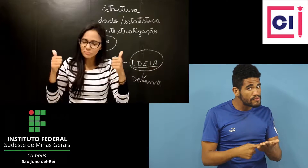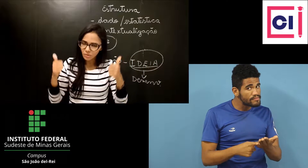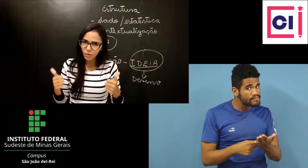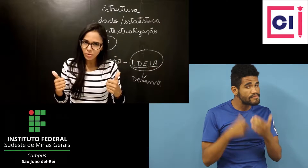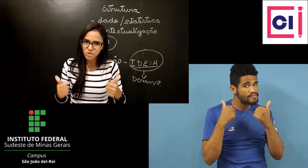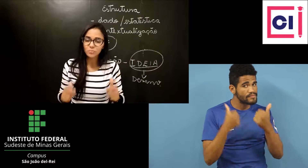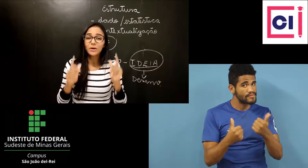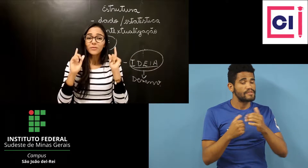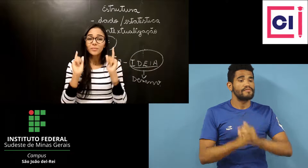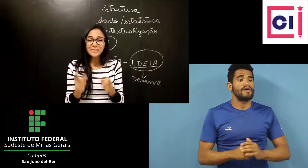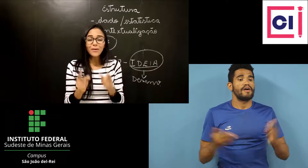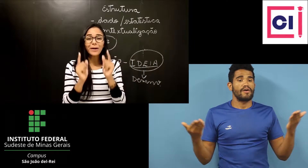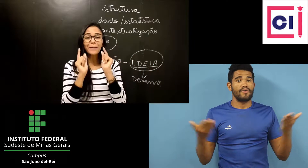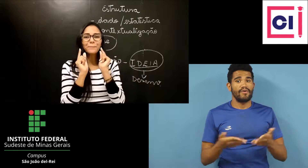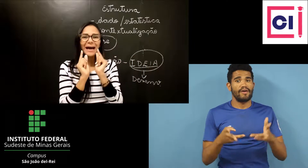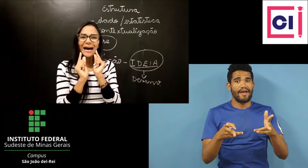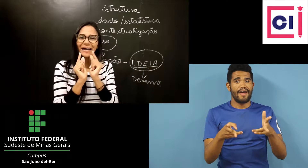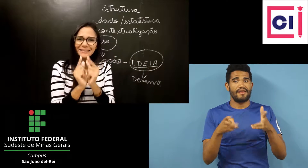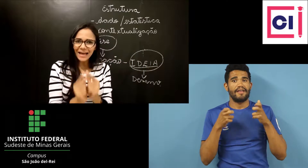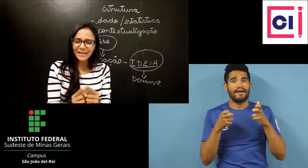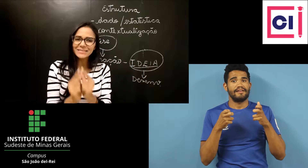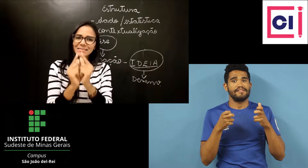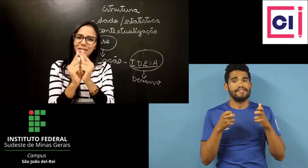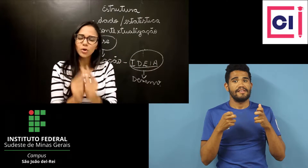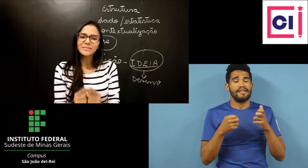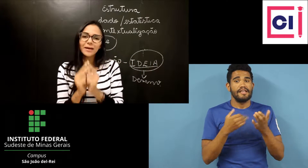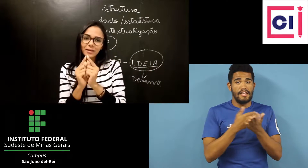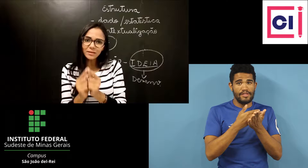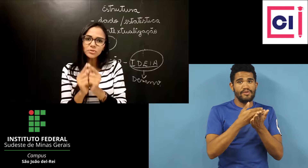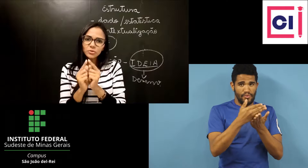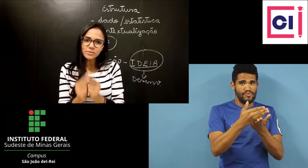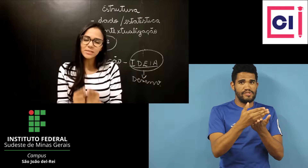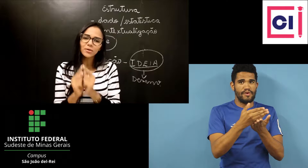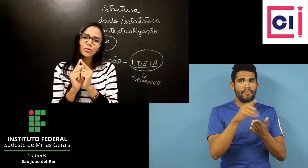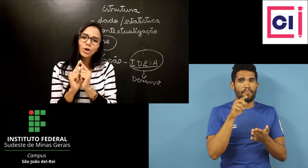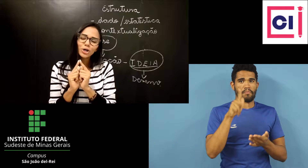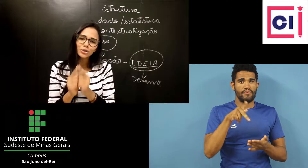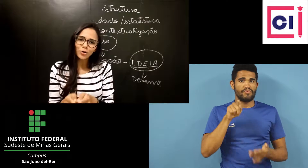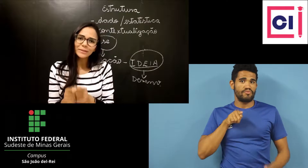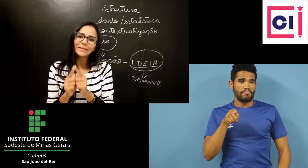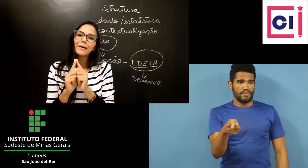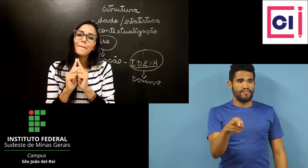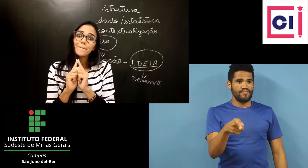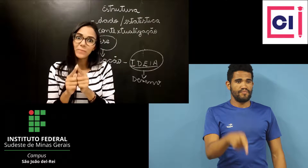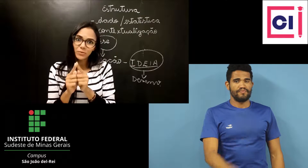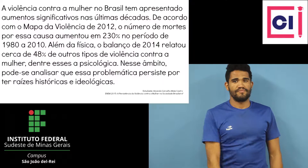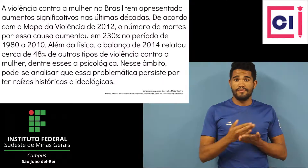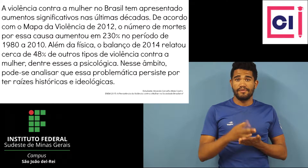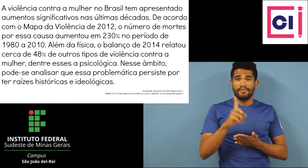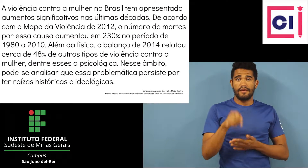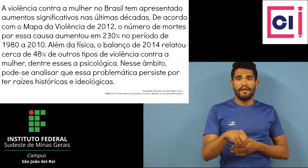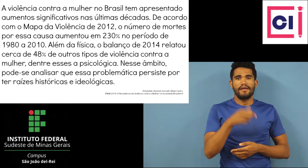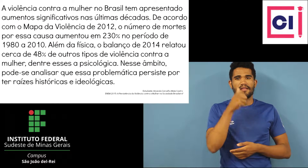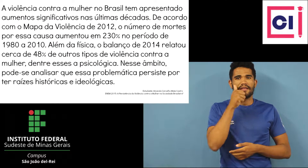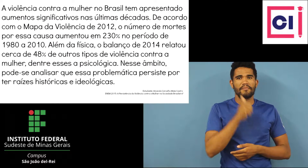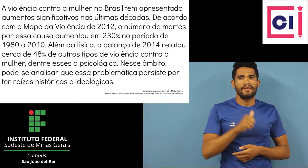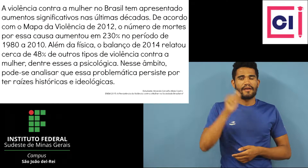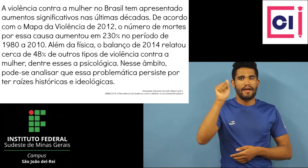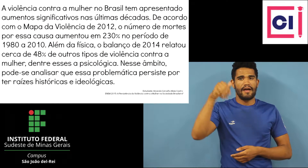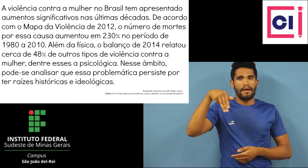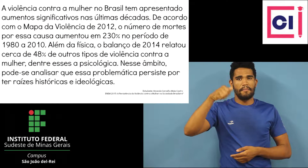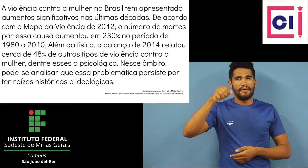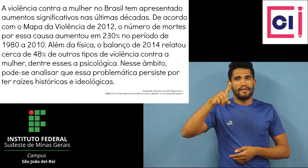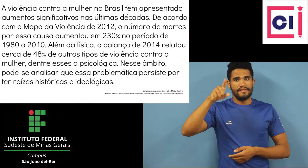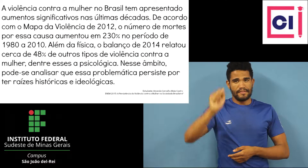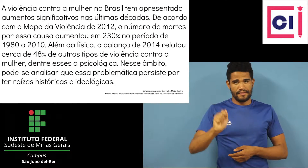Combinado? Ótimo. Vamos agora para a análise da nossa introdução nota 1000. A introdução nota 1000 que eu vou